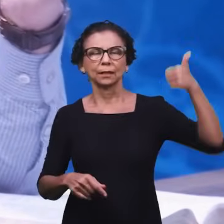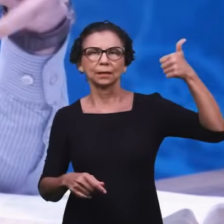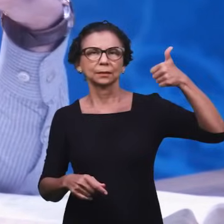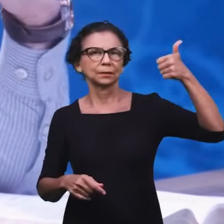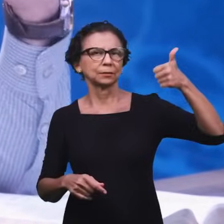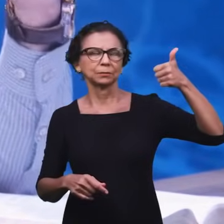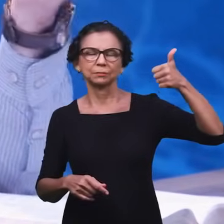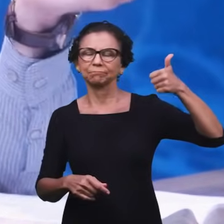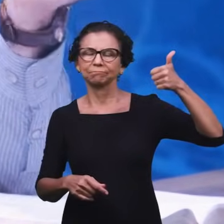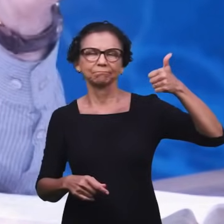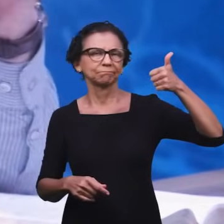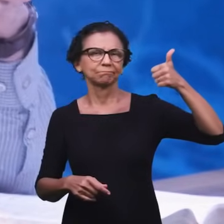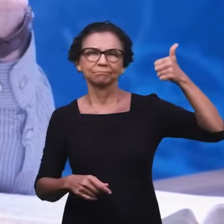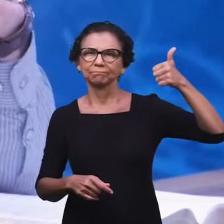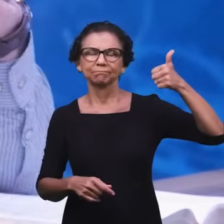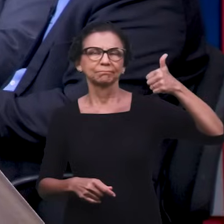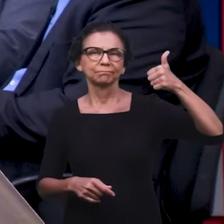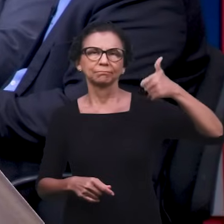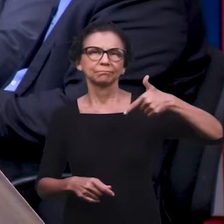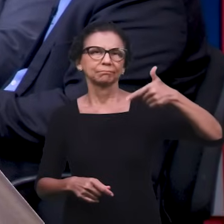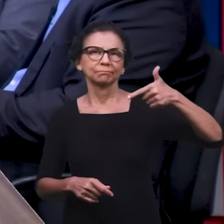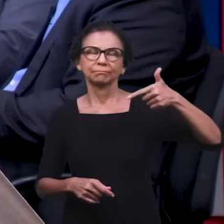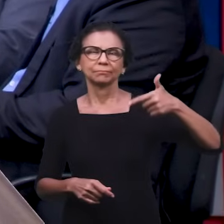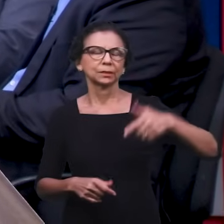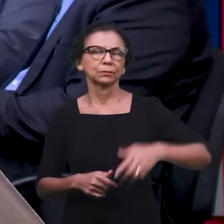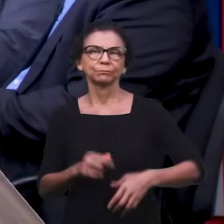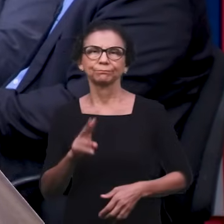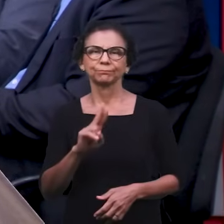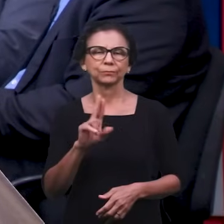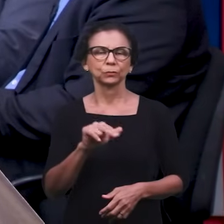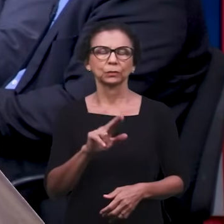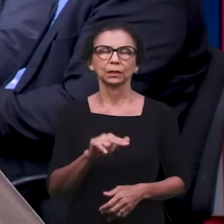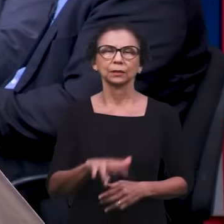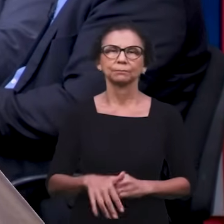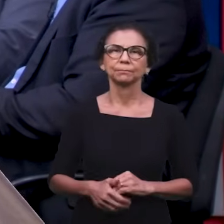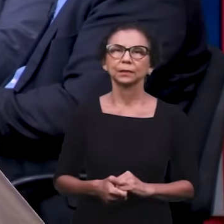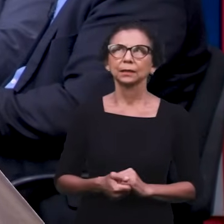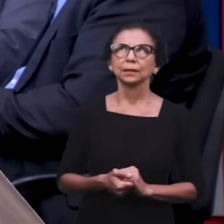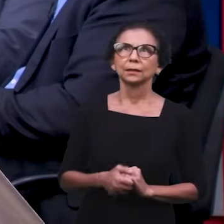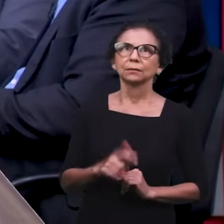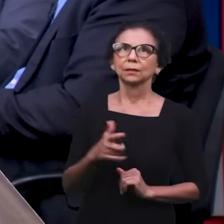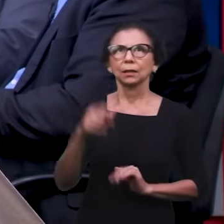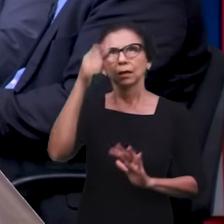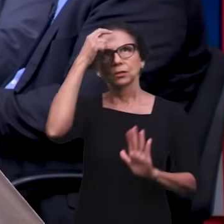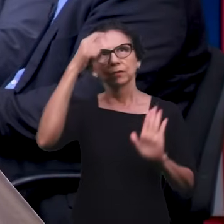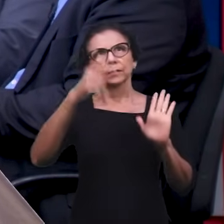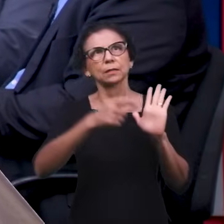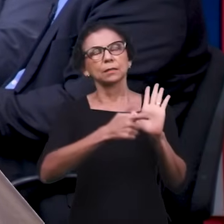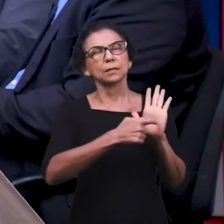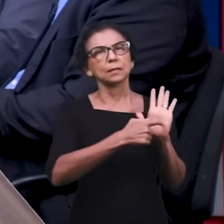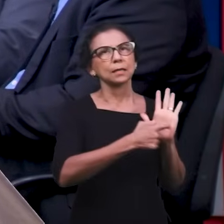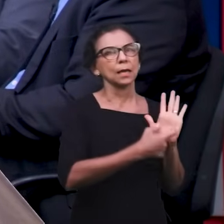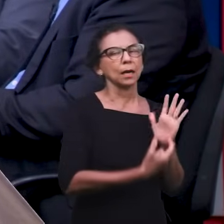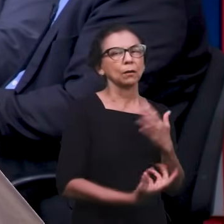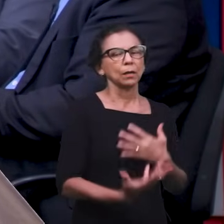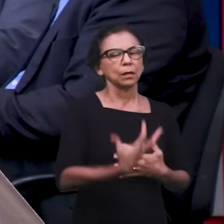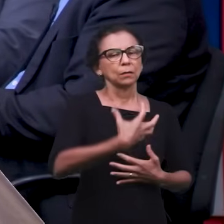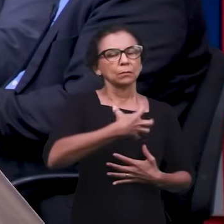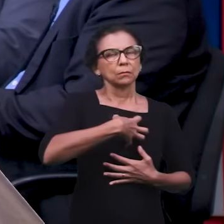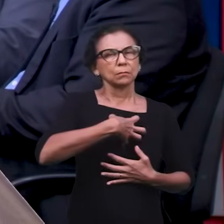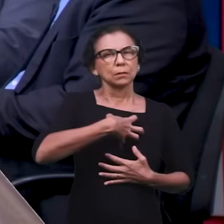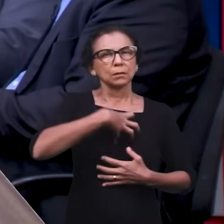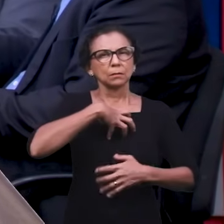as bênçãos celestiais, né? Então, isso não tem como reproduzir. Isso aí. A máquina não tem como passar, por exemplo, esse sentimento,